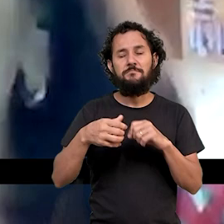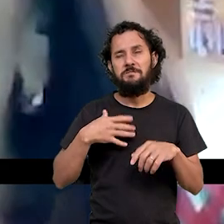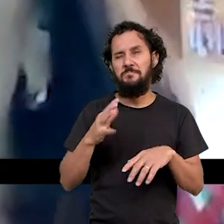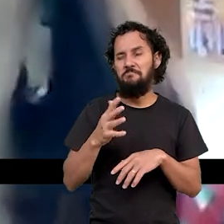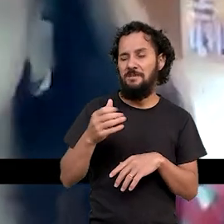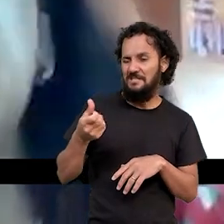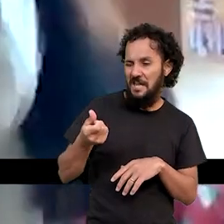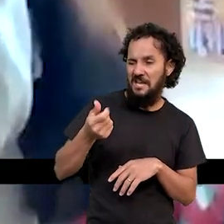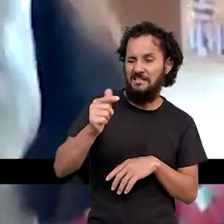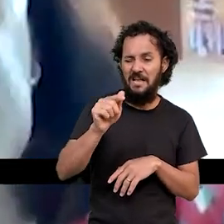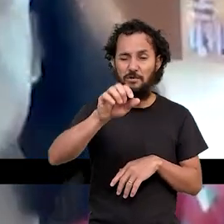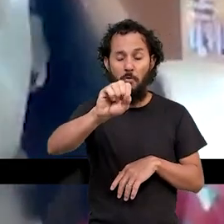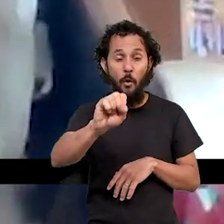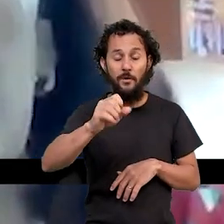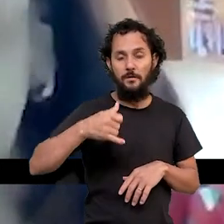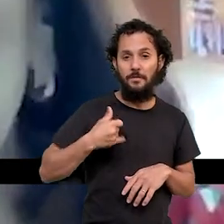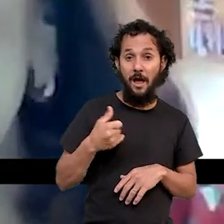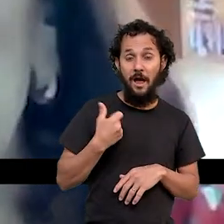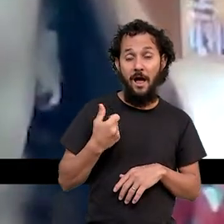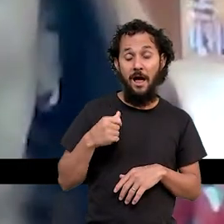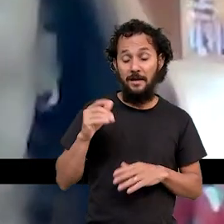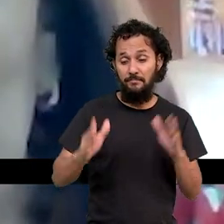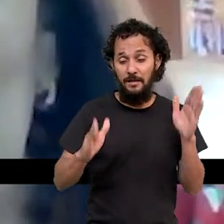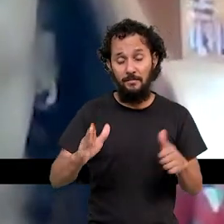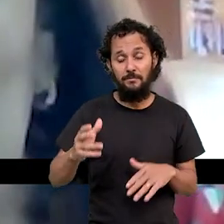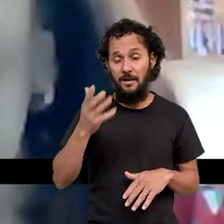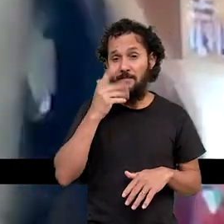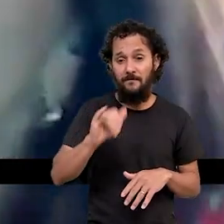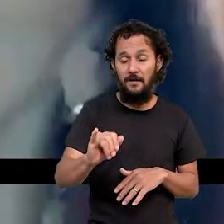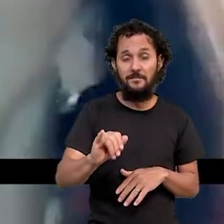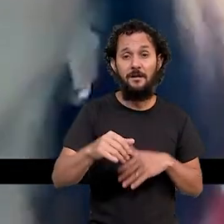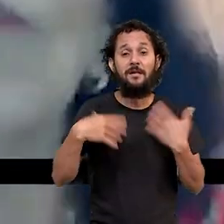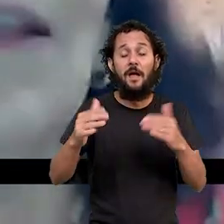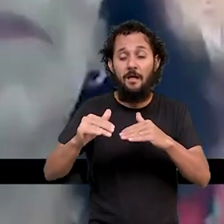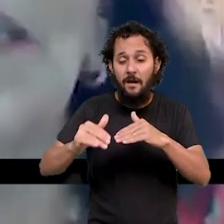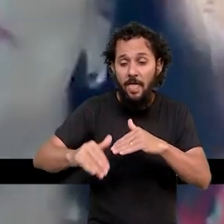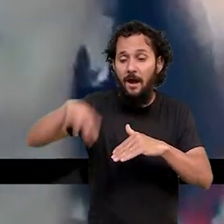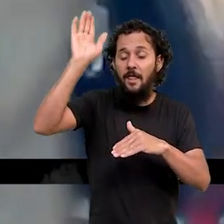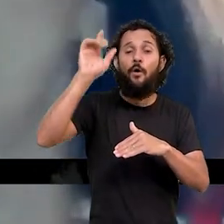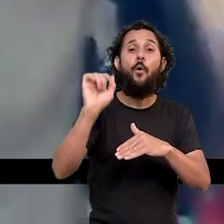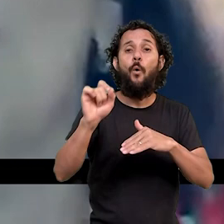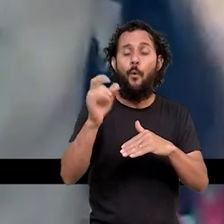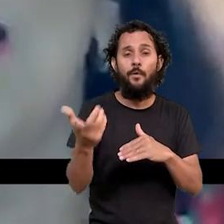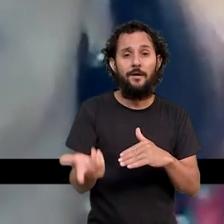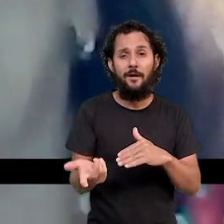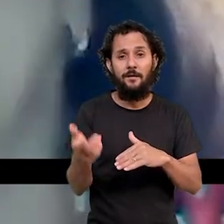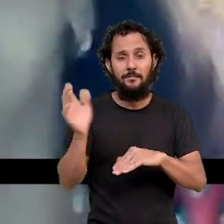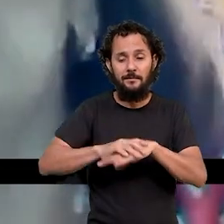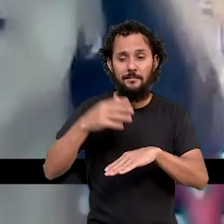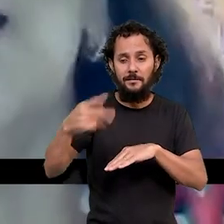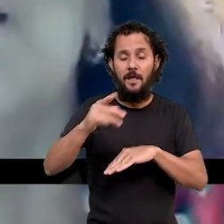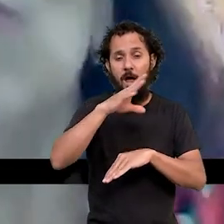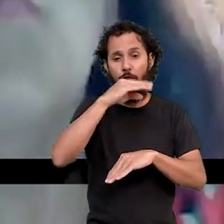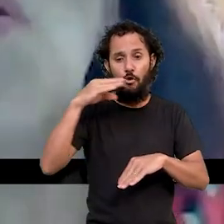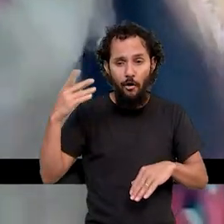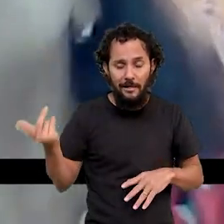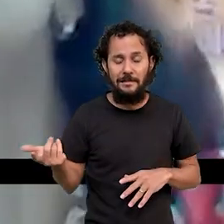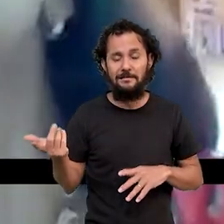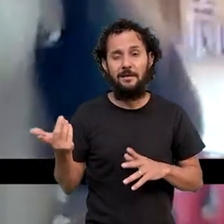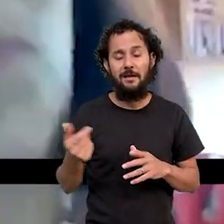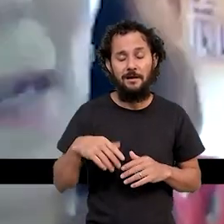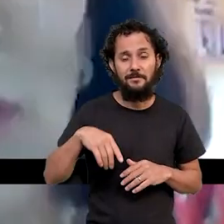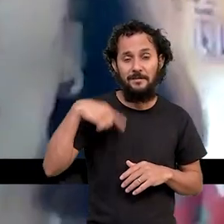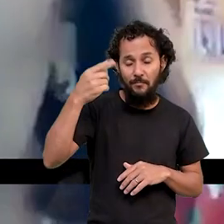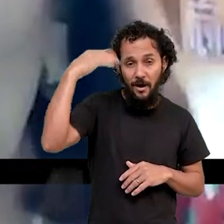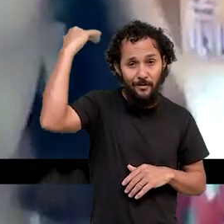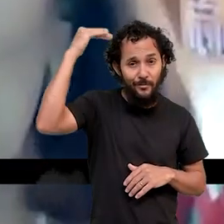máximo, 6, 7, 8 anos e olhe lá para viver a infância. E o resto da vida para viver como adolescentes um pouco